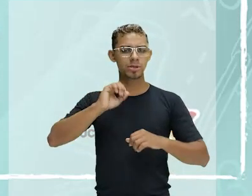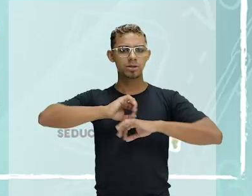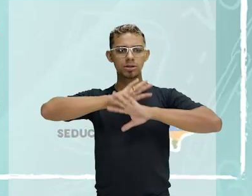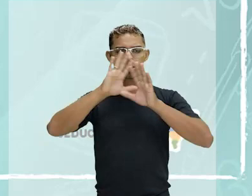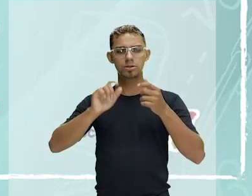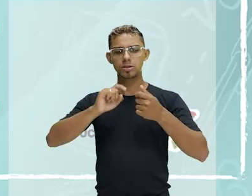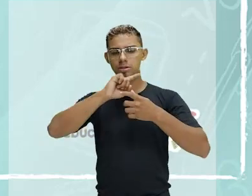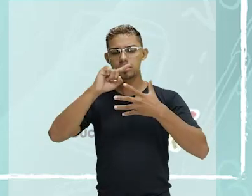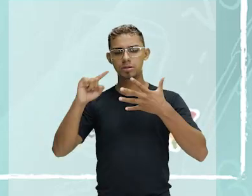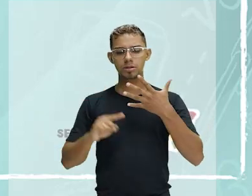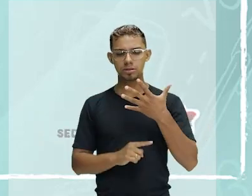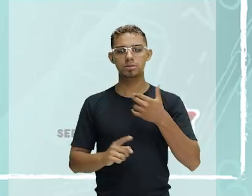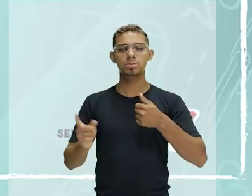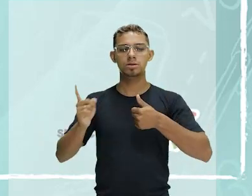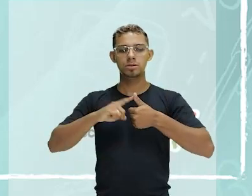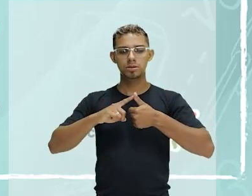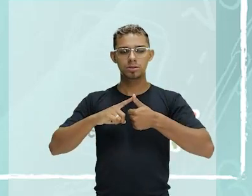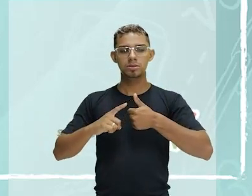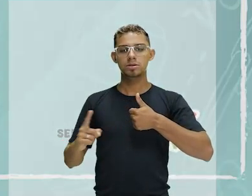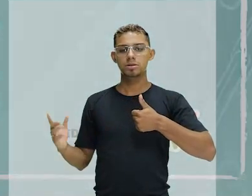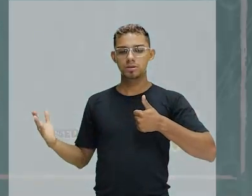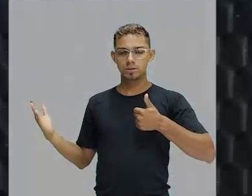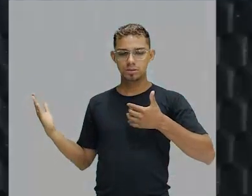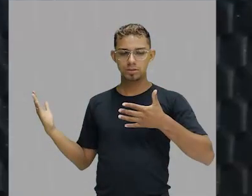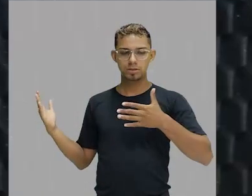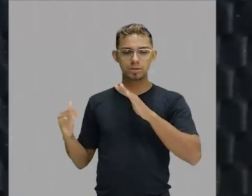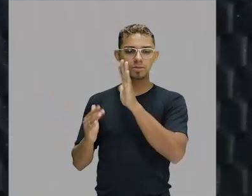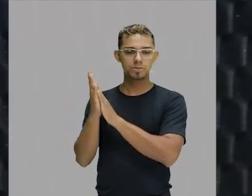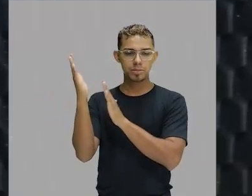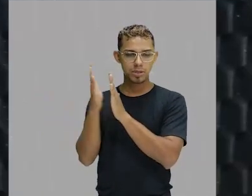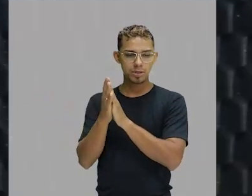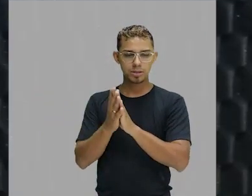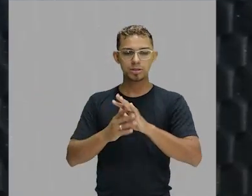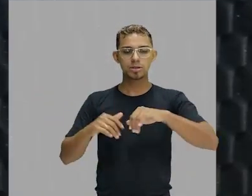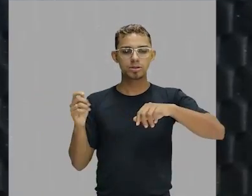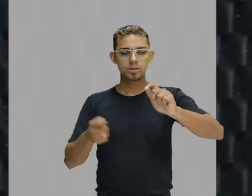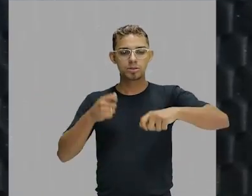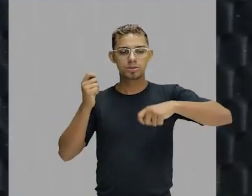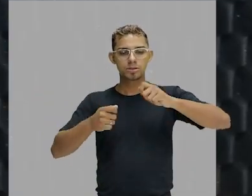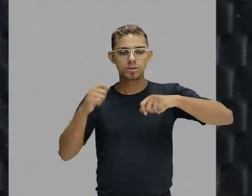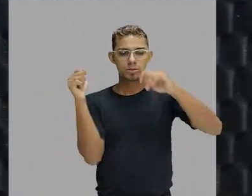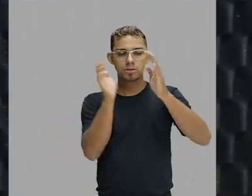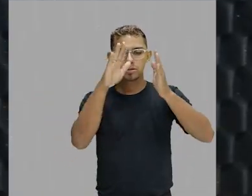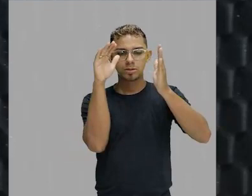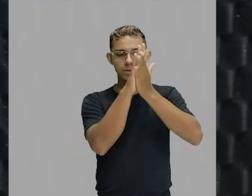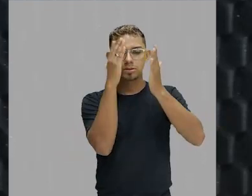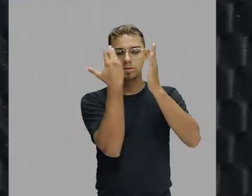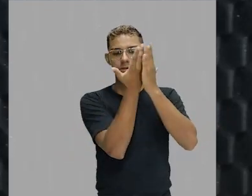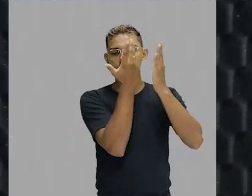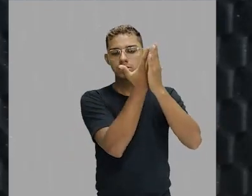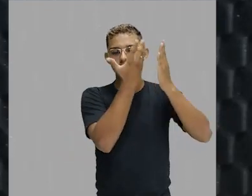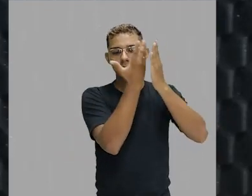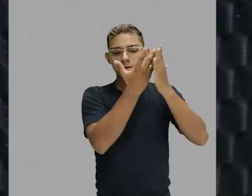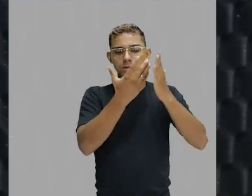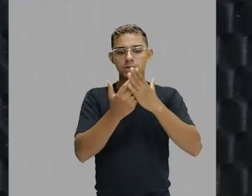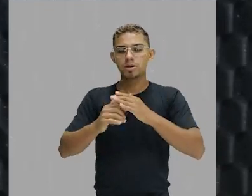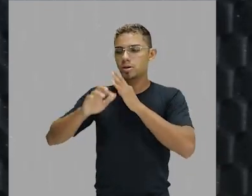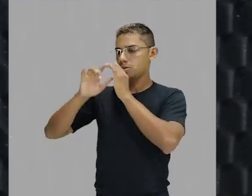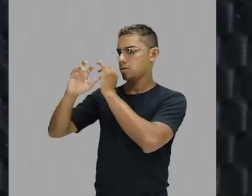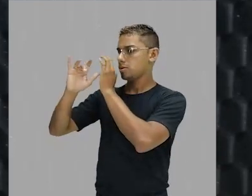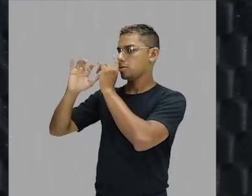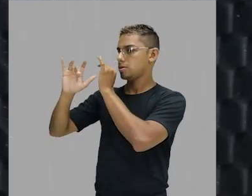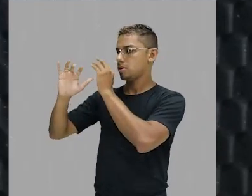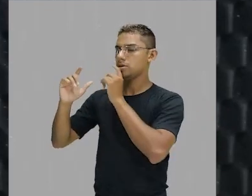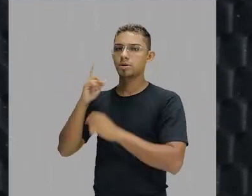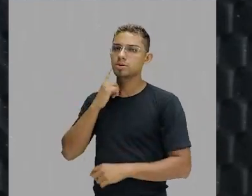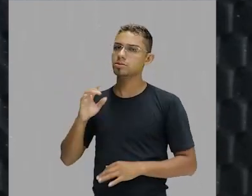os sotaques, por exemplo, matraca, zabumba, orquestra, baixada e costa de mão, tem diferença. Façam um stop aí no slide para a